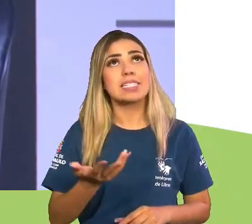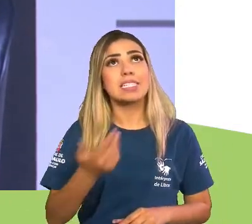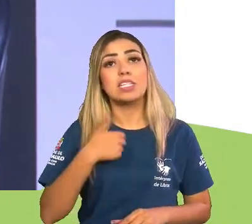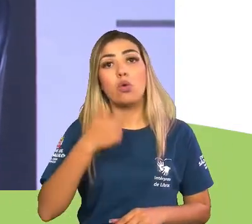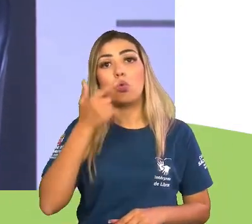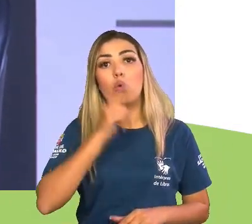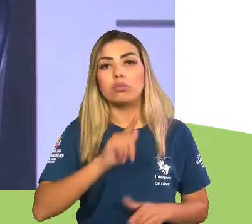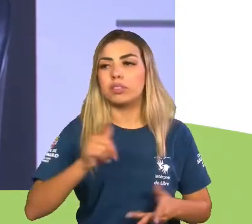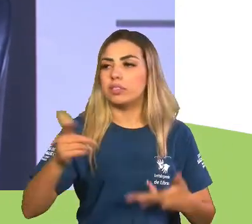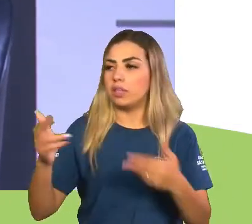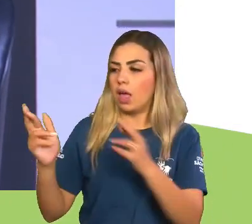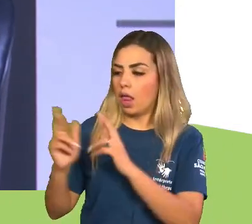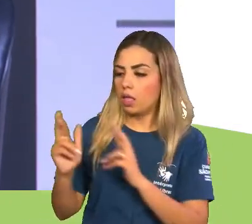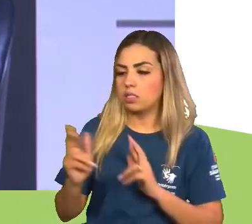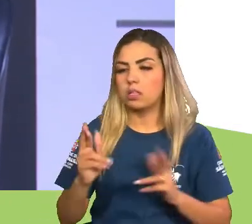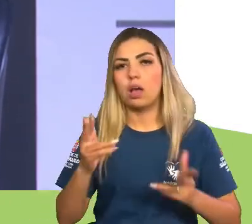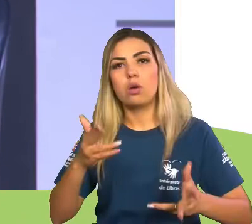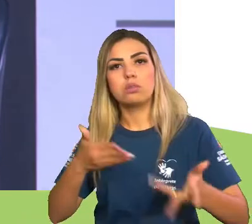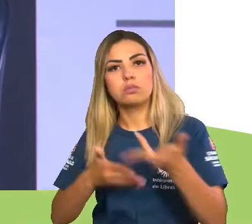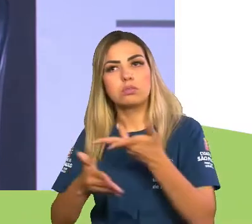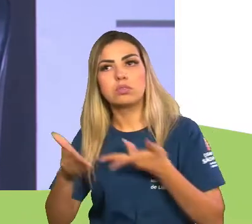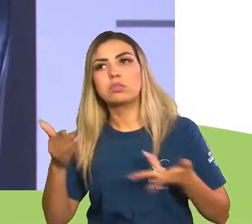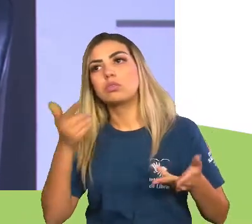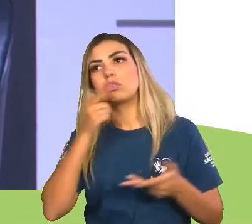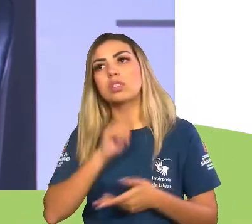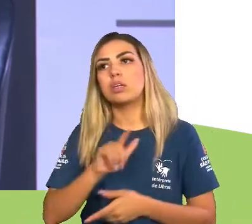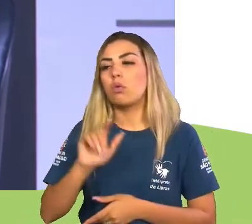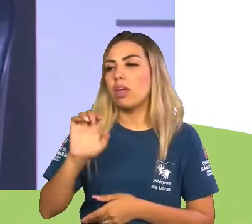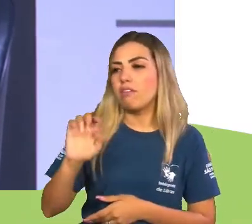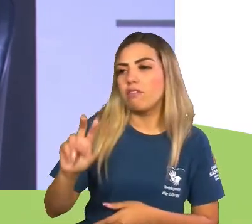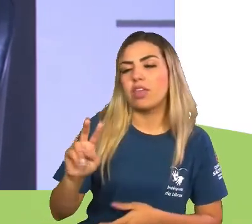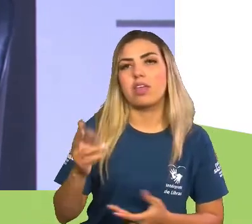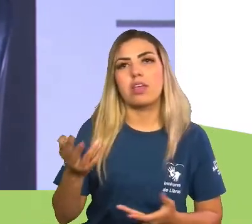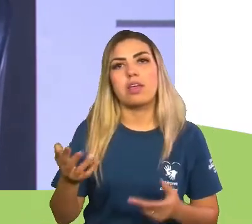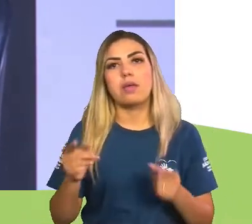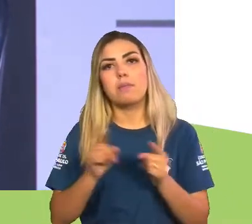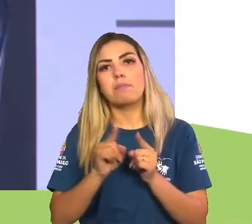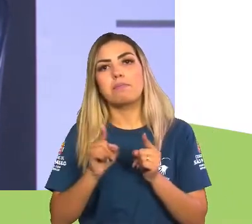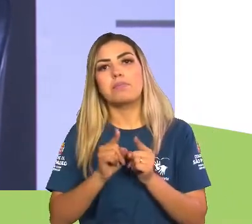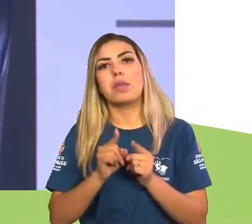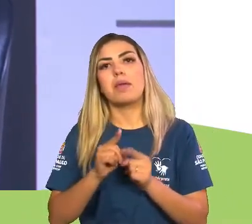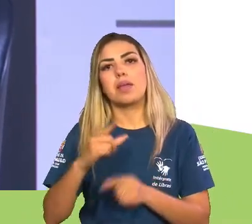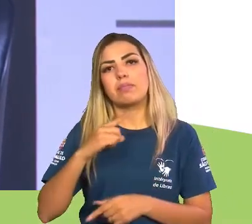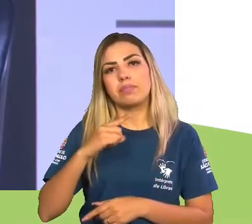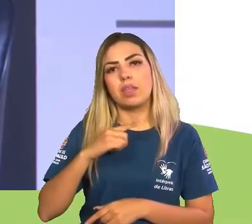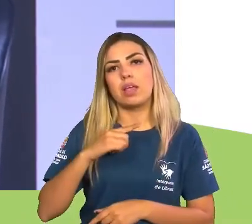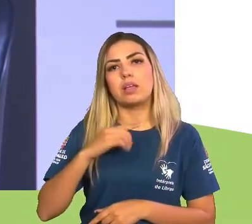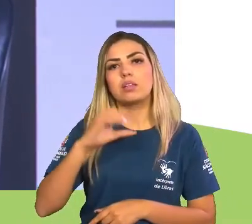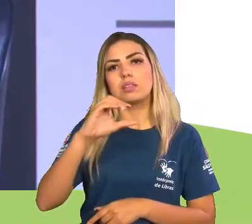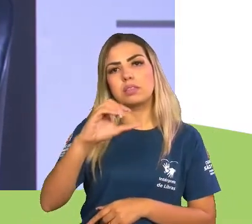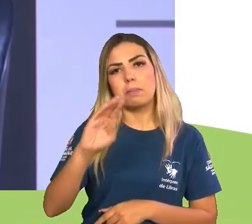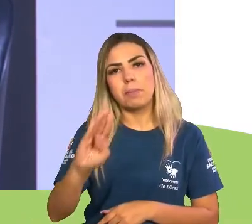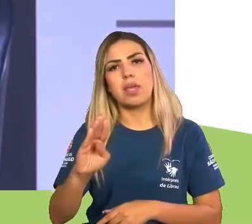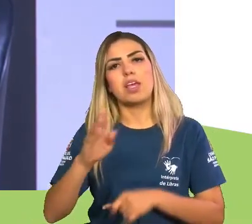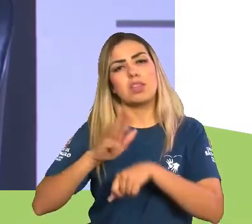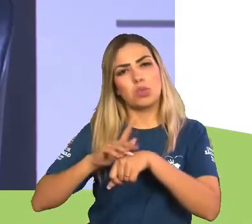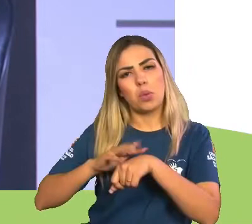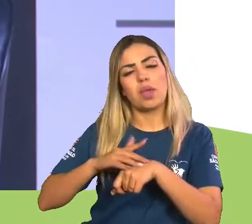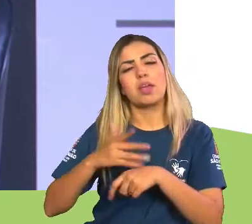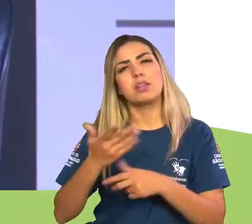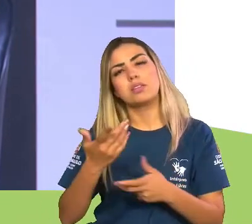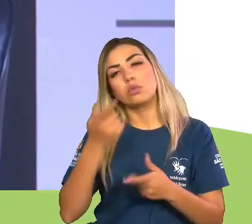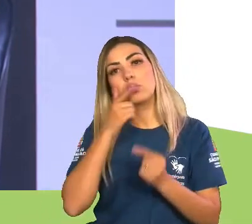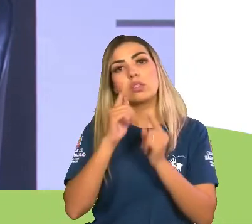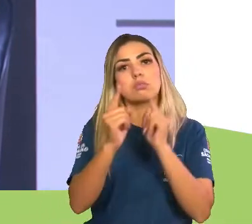essas interações com a EB, né? Com a síndrome de Duchenne, né? E ao mesmo